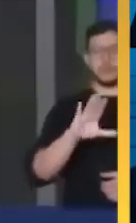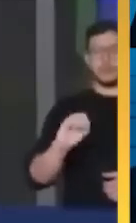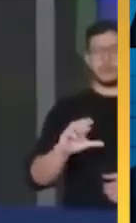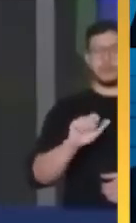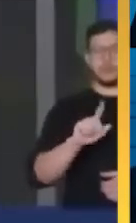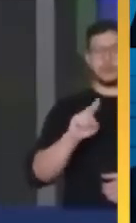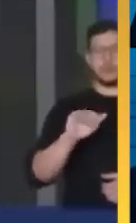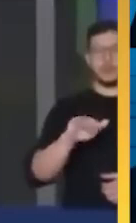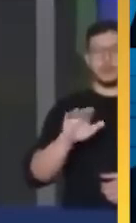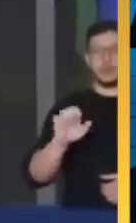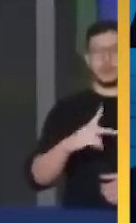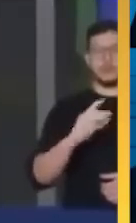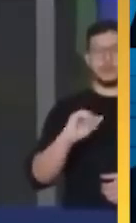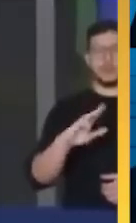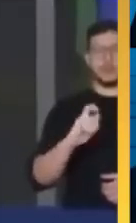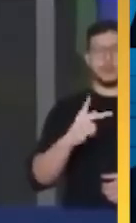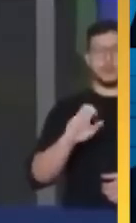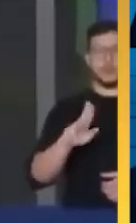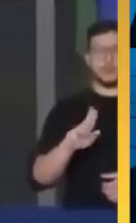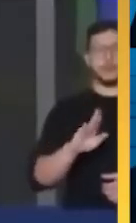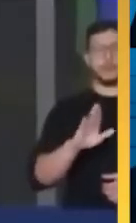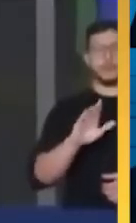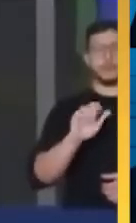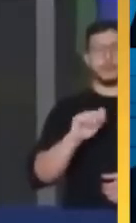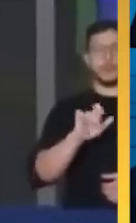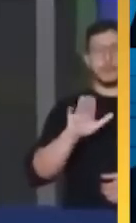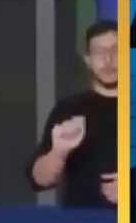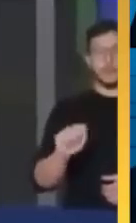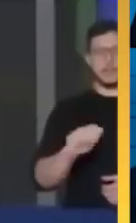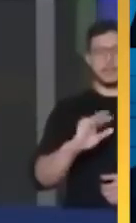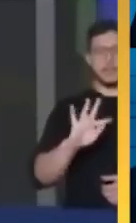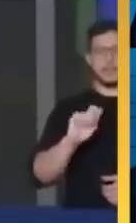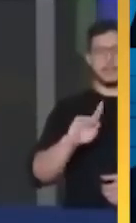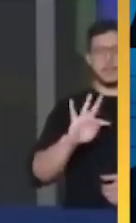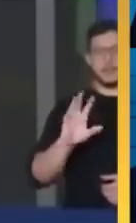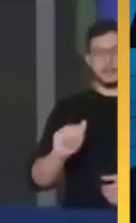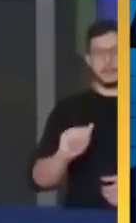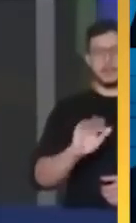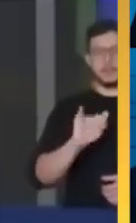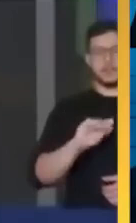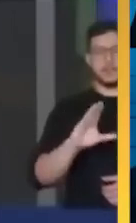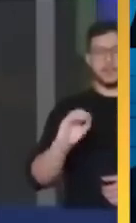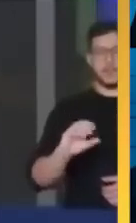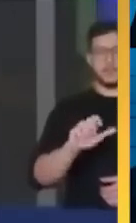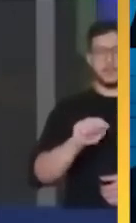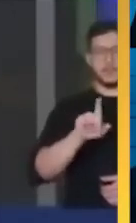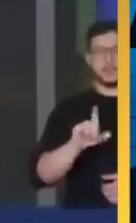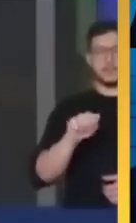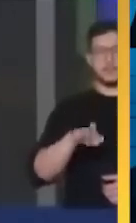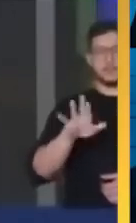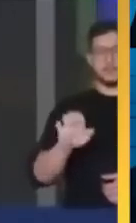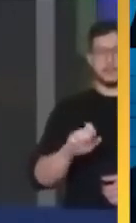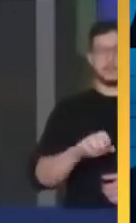Abou Anni Pompeu de Matos Baleia Rossi Fausto pinato Fábio trad Alexandre